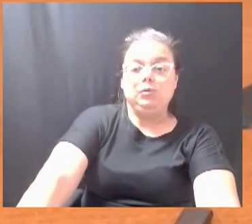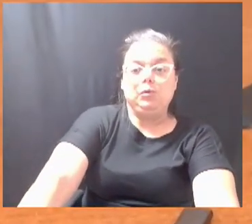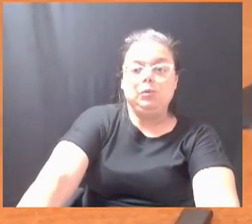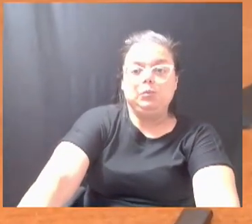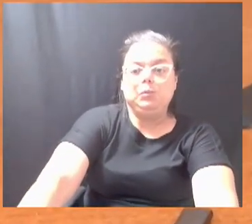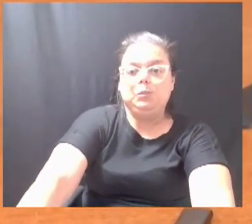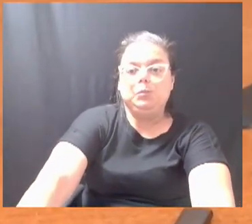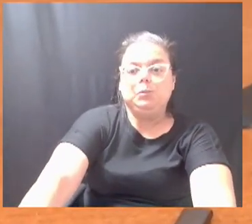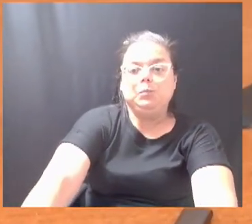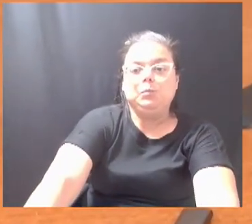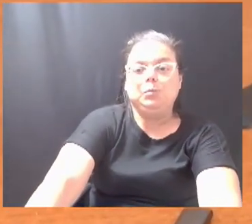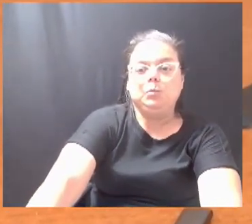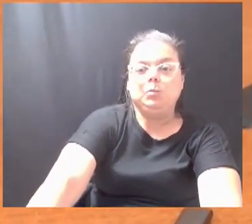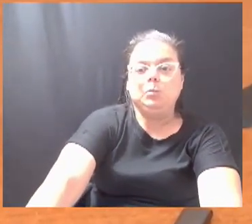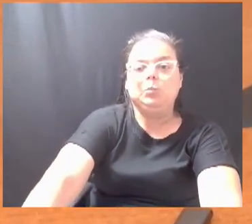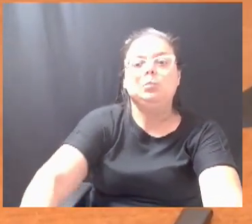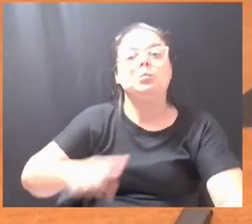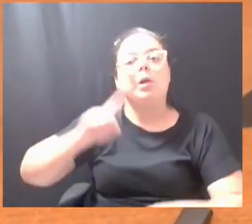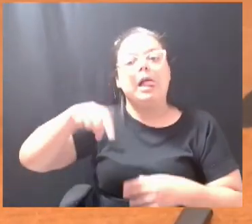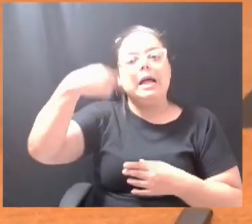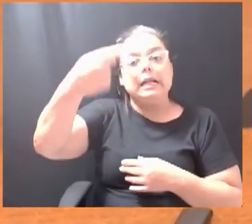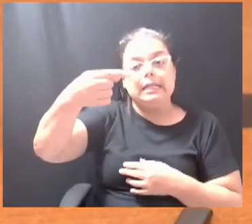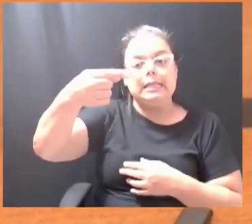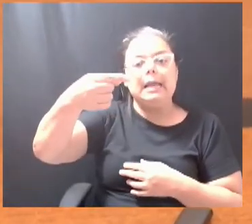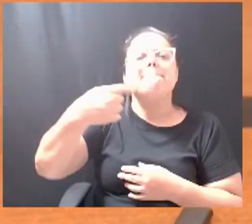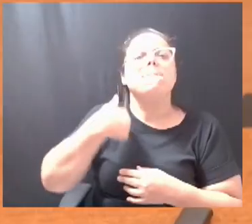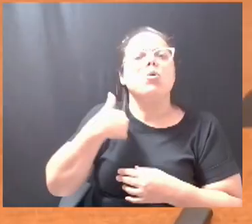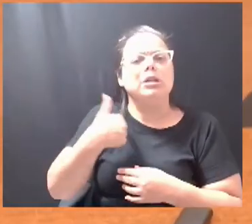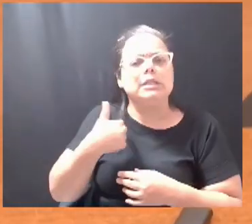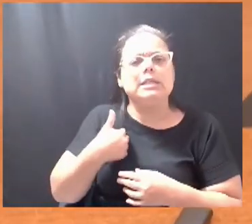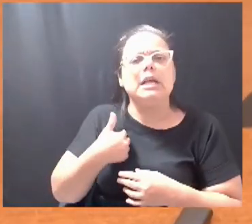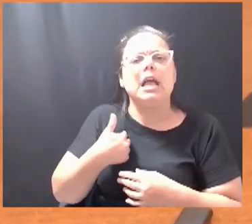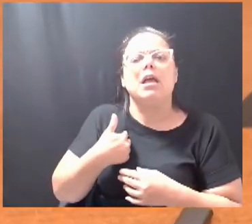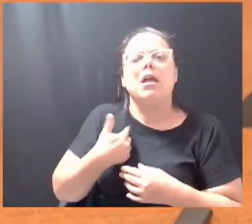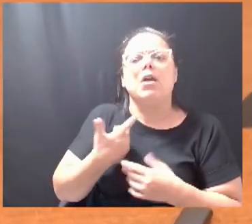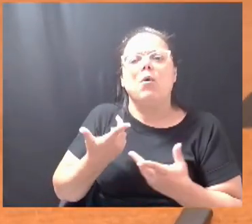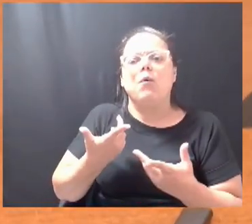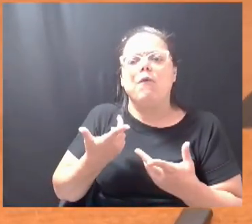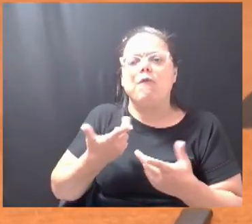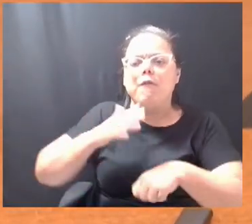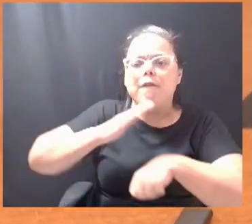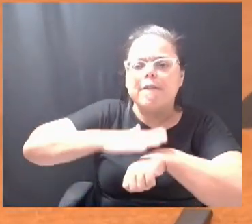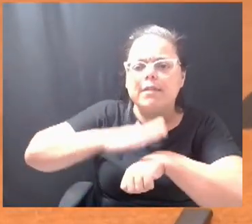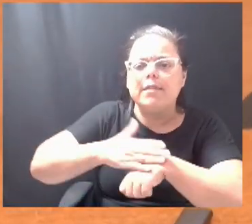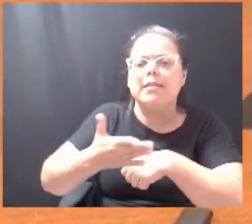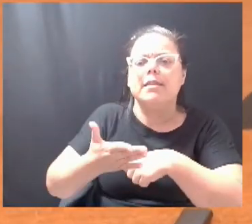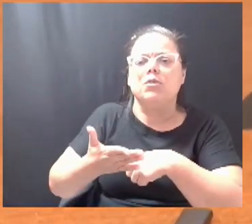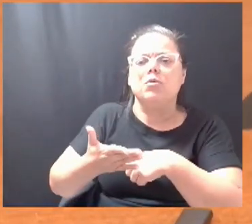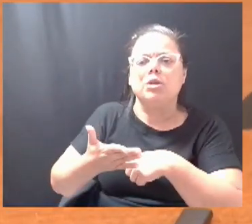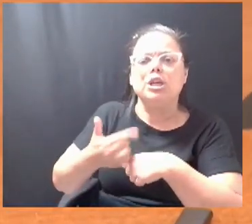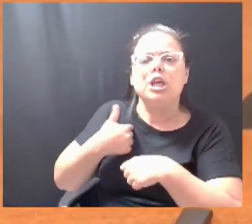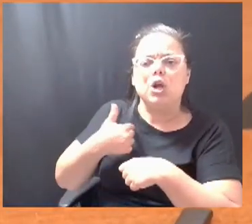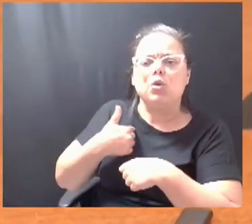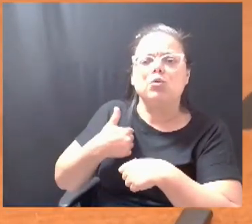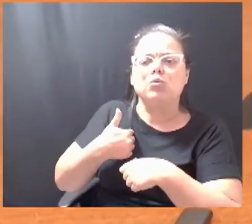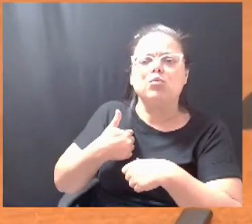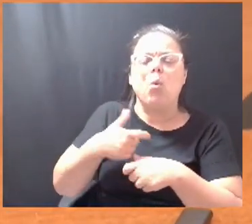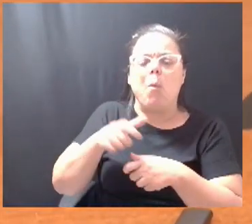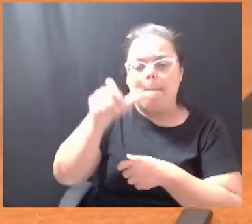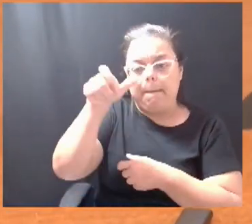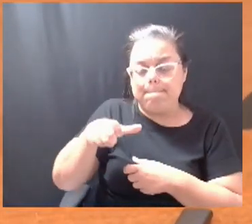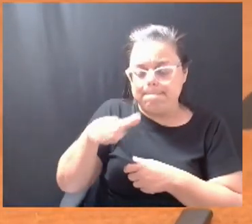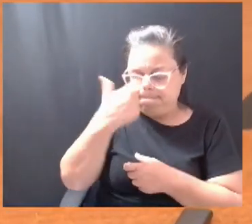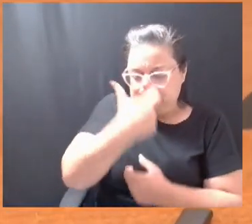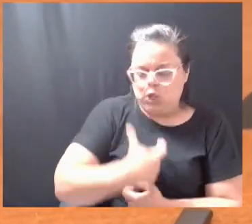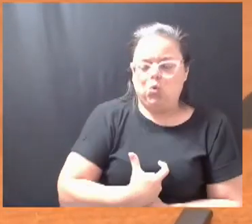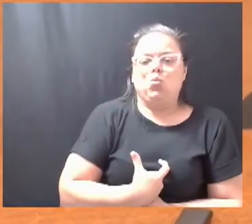fui enfrentando mais, né? Reafirmando mais que eu sou uma pessoa que gaguejo, sem muitos problemas.